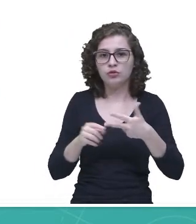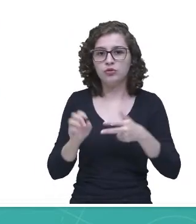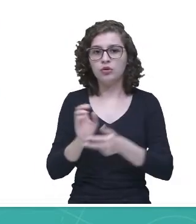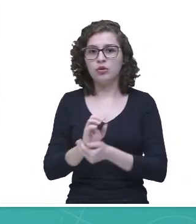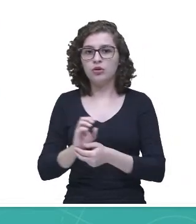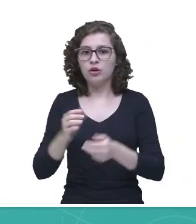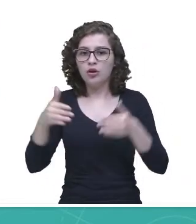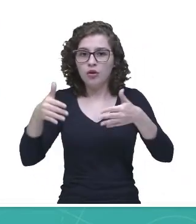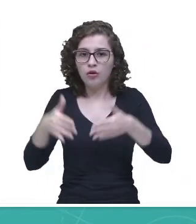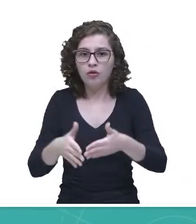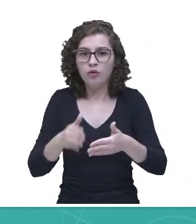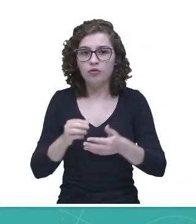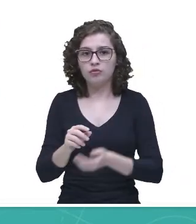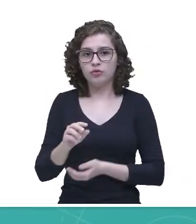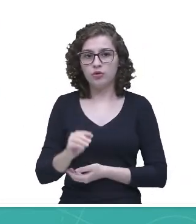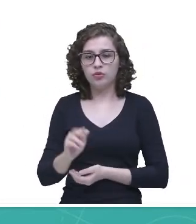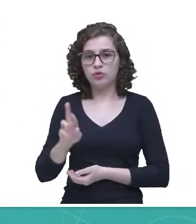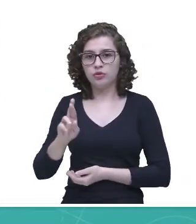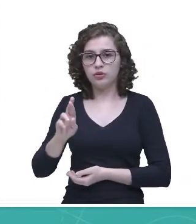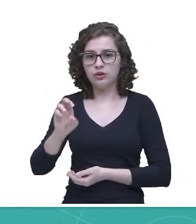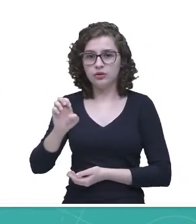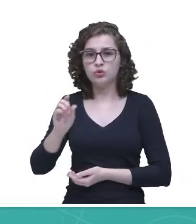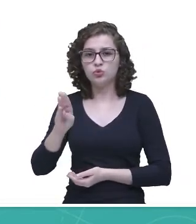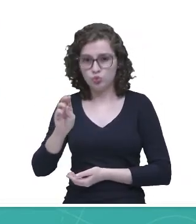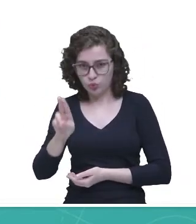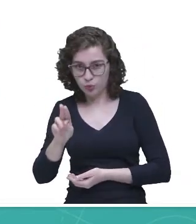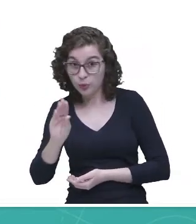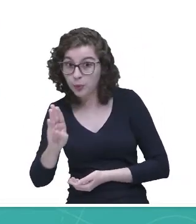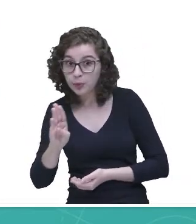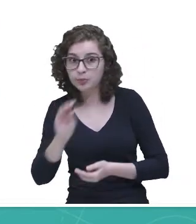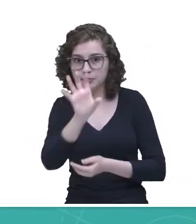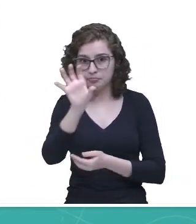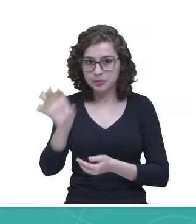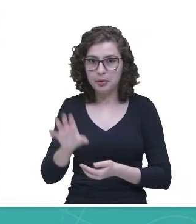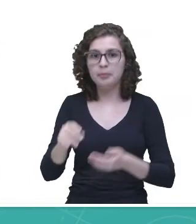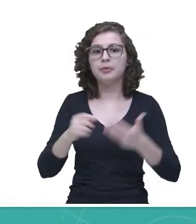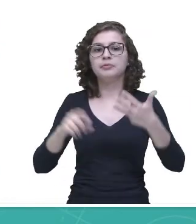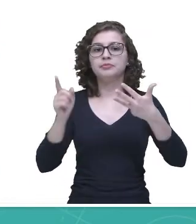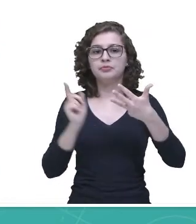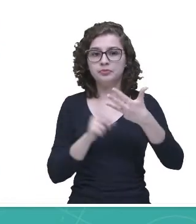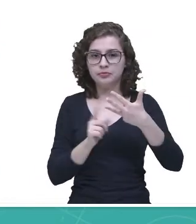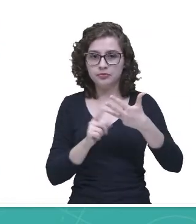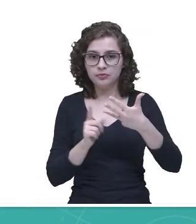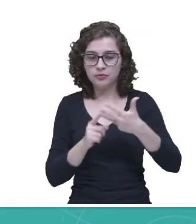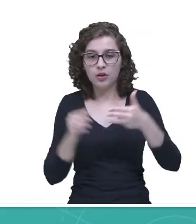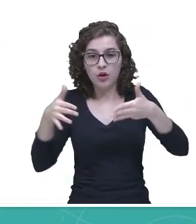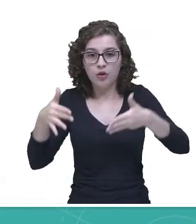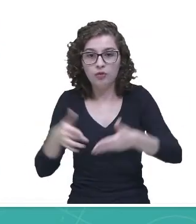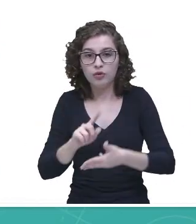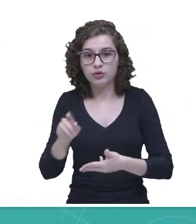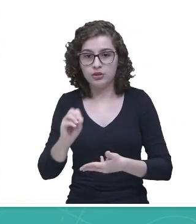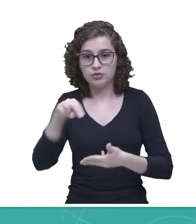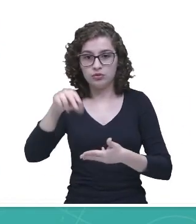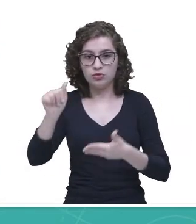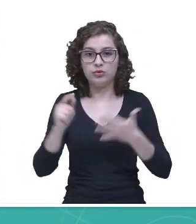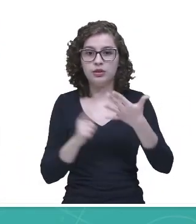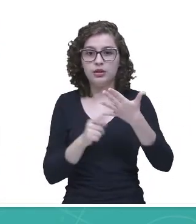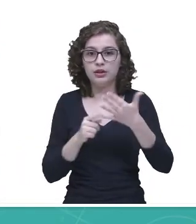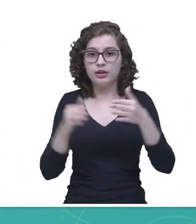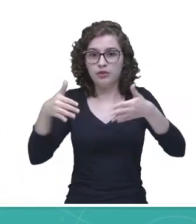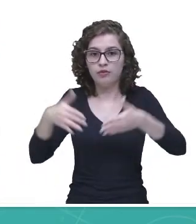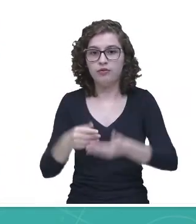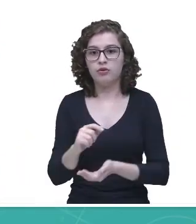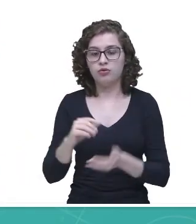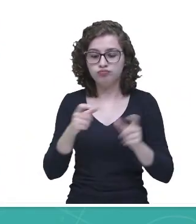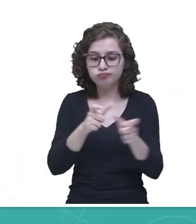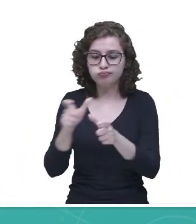gente tem aí, dentro disso, essa subdivisão, que nada mais é que uma hierarquia, tá bom? Dessas